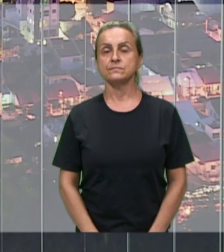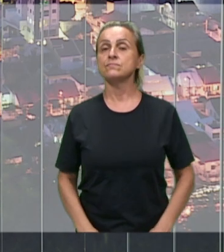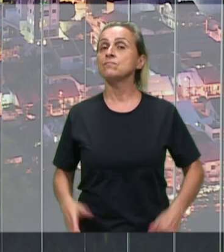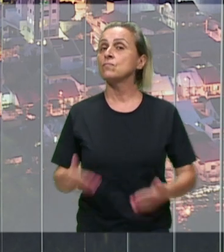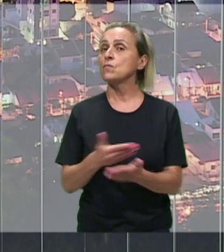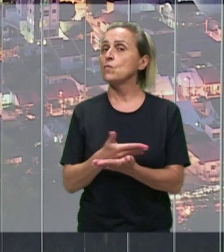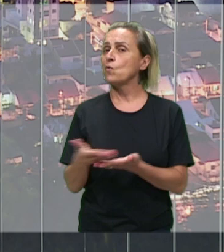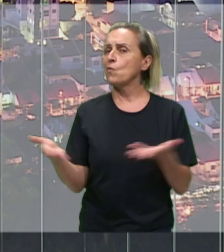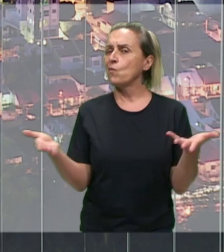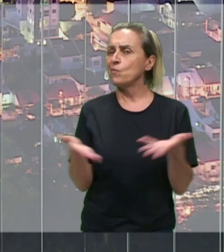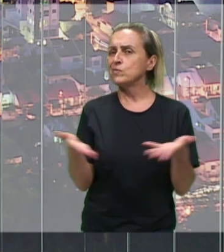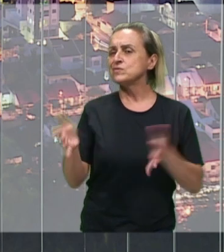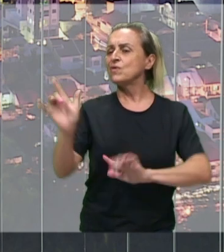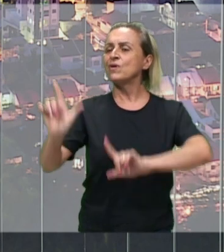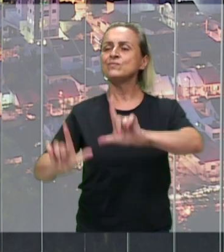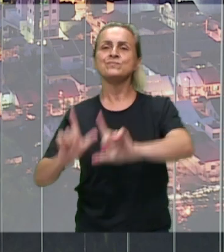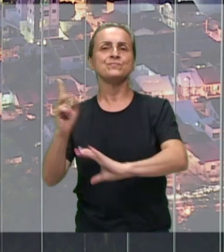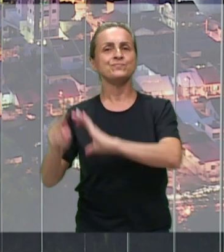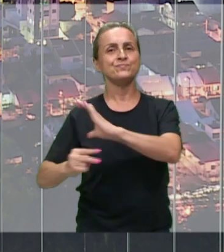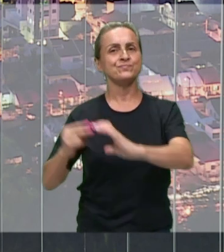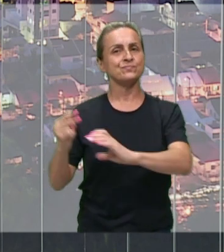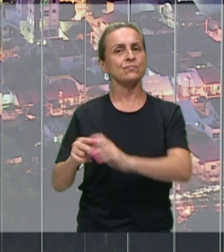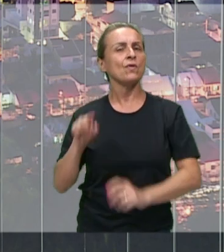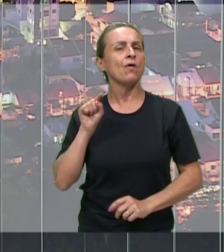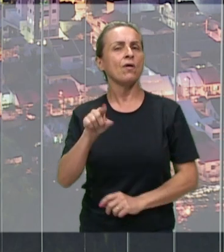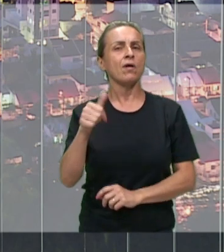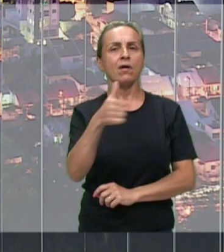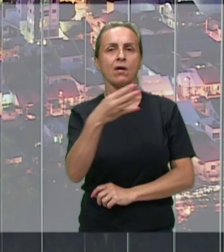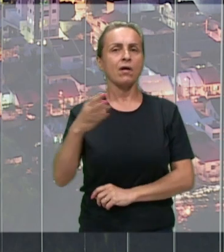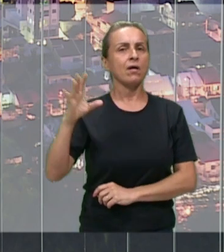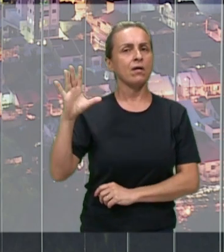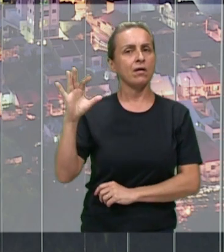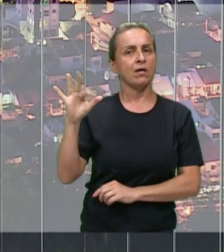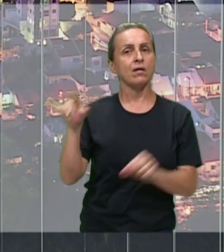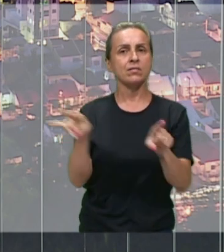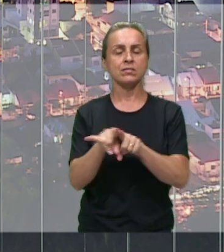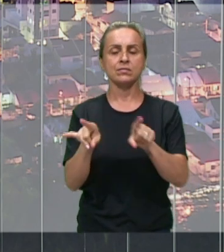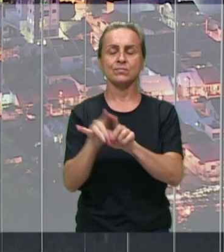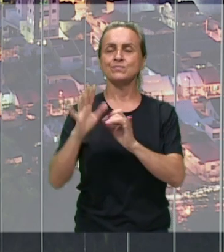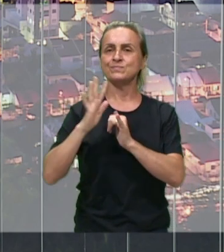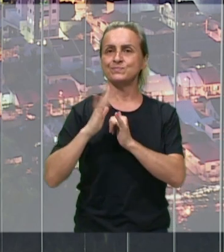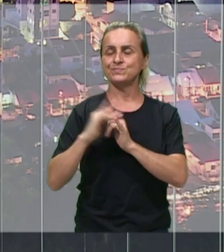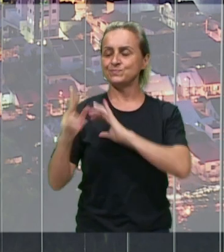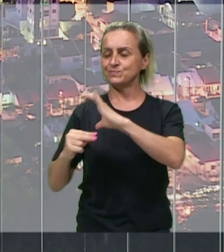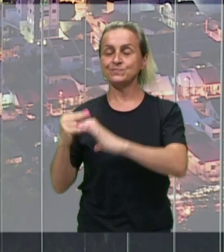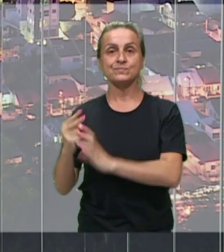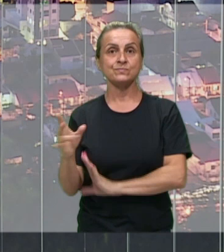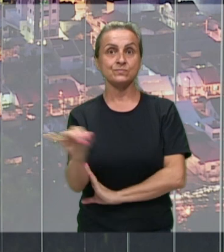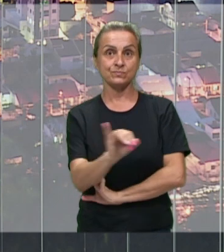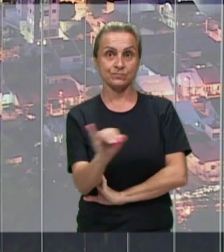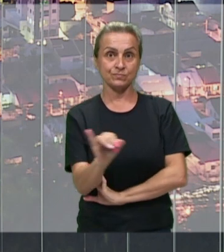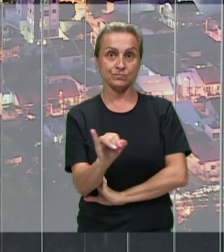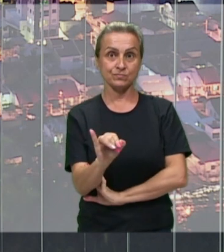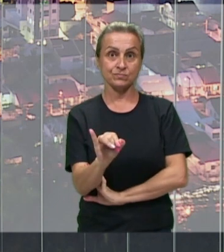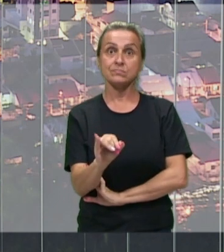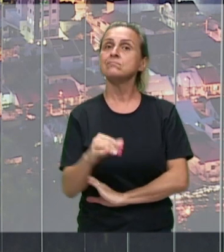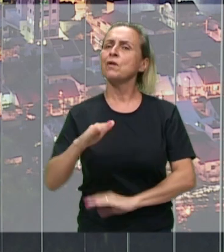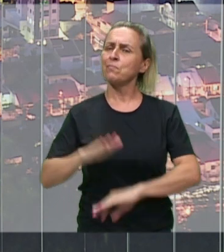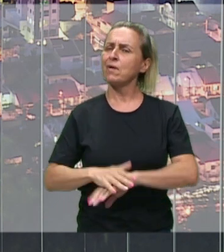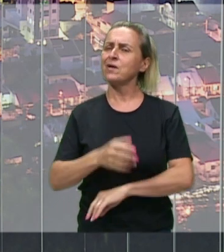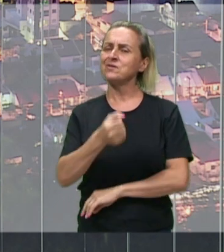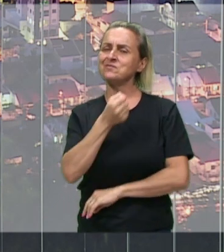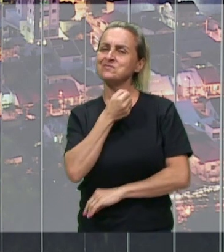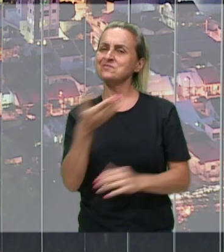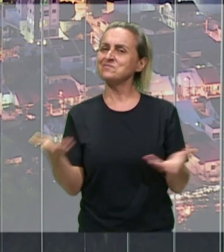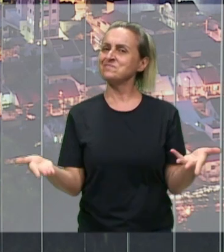Começa agora pela TV Câmara de Itajaí, no canal 14 da Claro e também no YouTube da Câmara de Vereadores de Itajaí, mais um Câmara